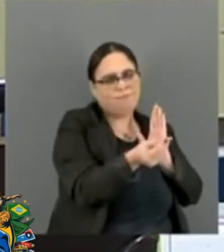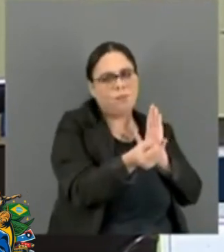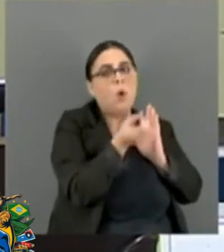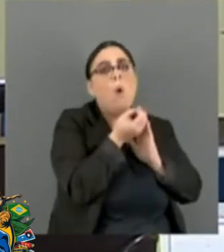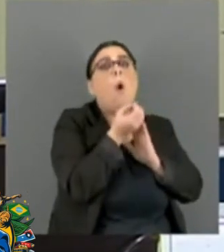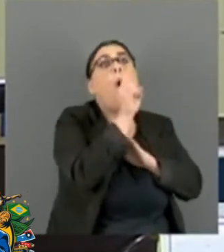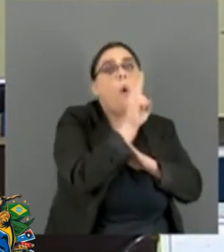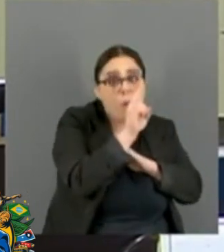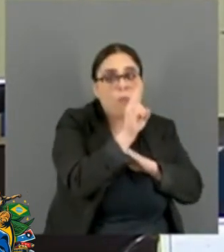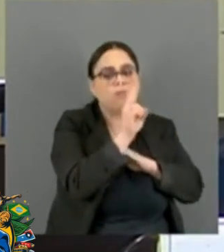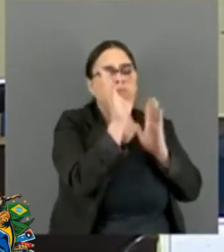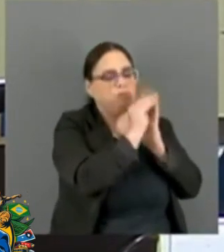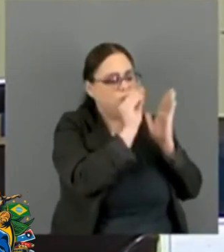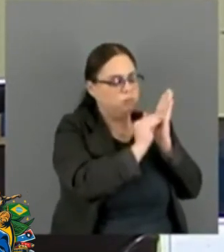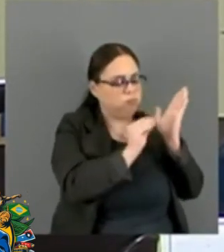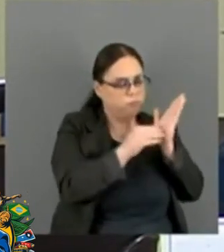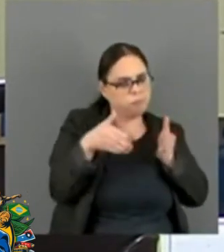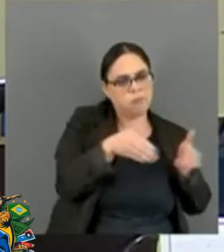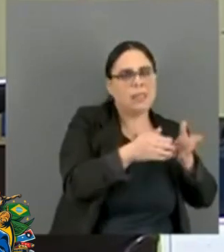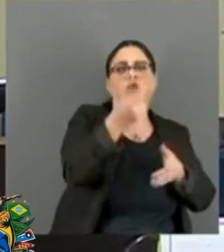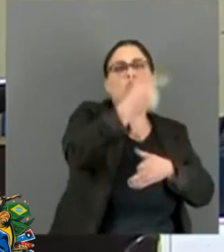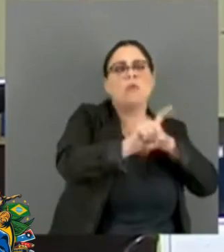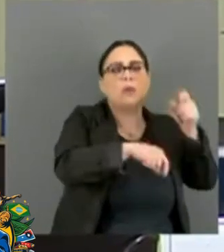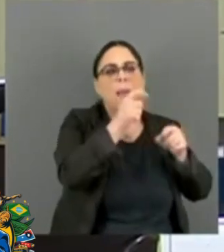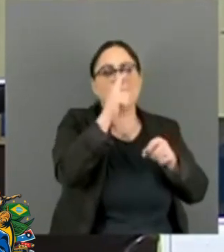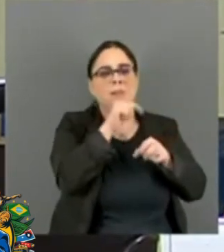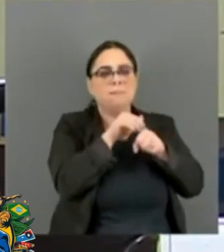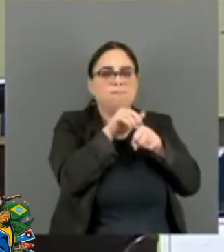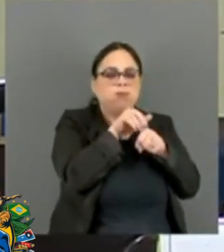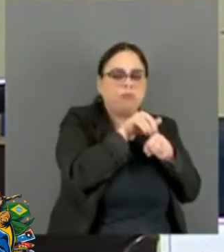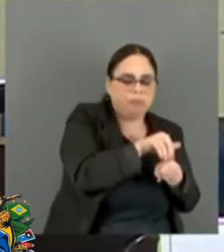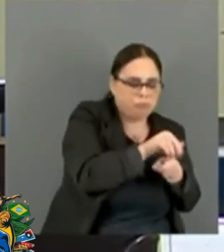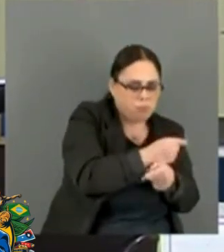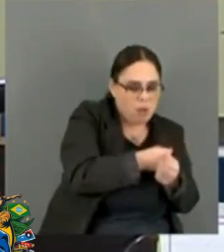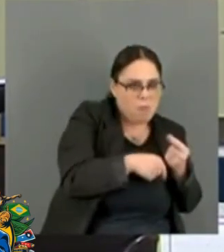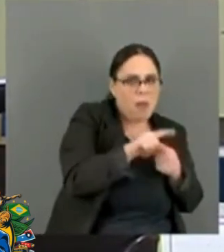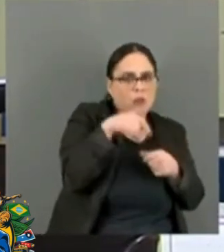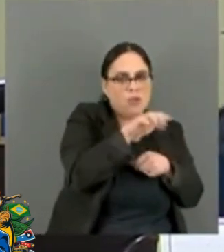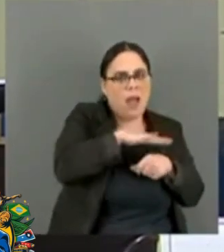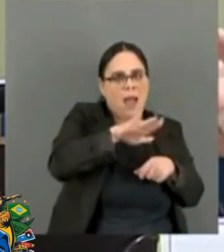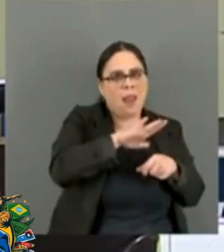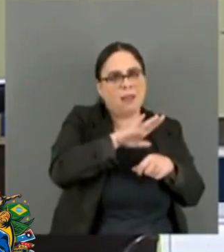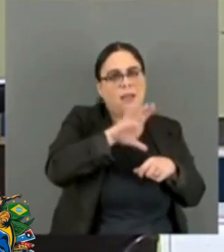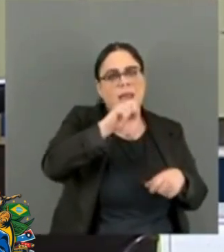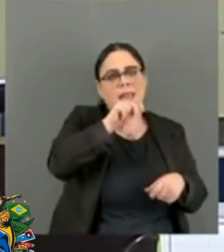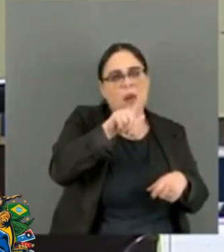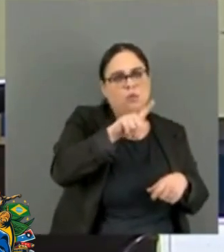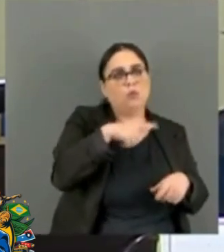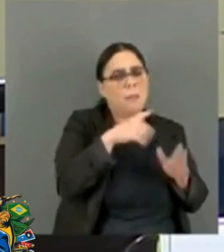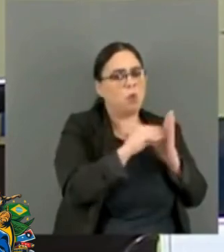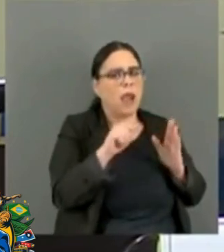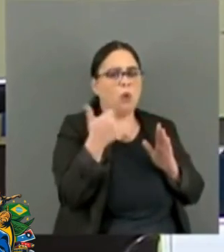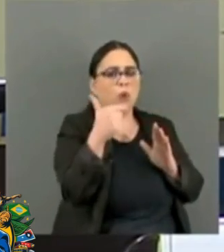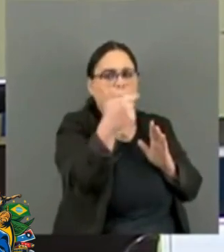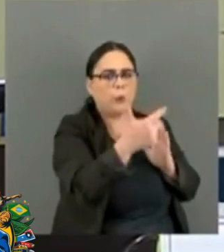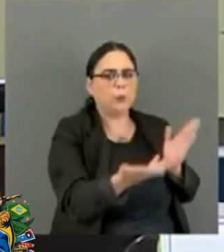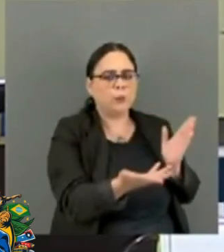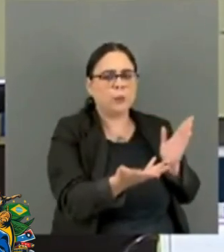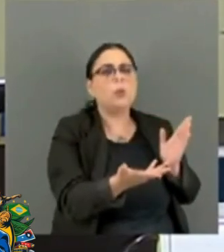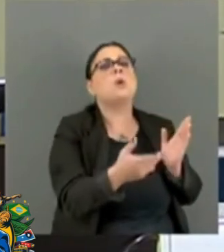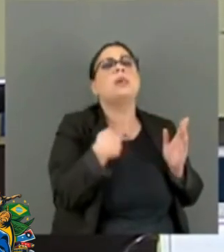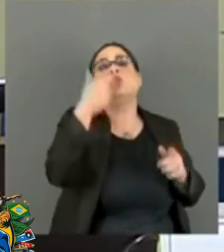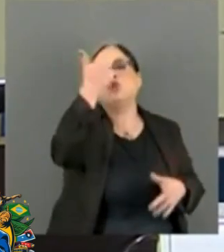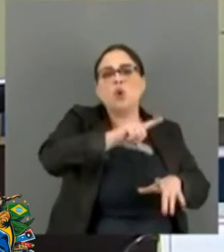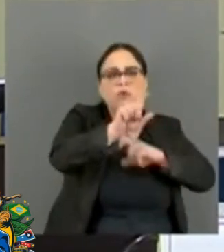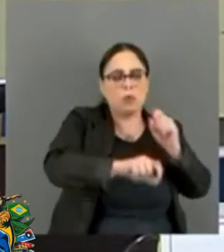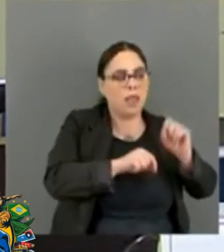mais uma vez, o caminho que encontraram para sufocar financeiramente o nosso canal? A exemplo de outros. Será que, mais uma vez, quem sai